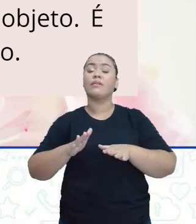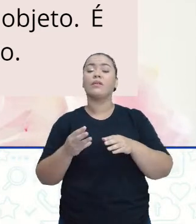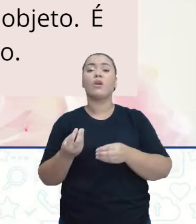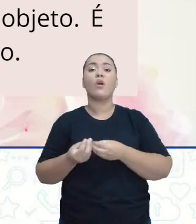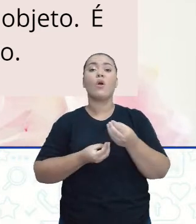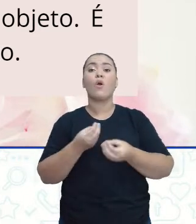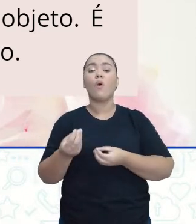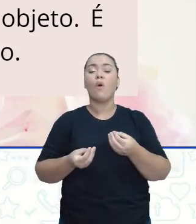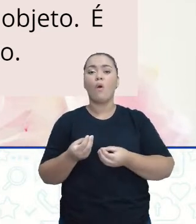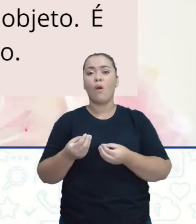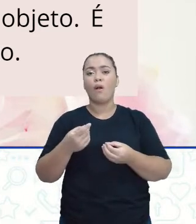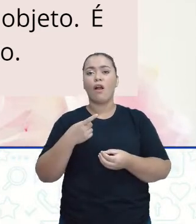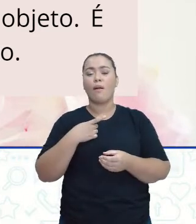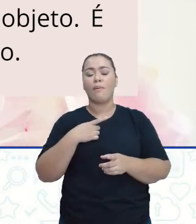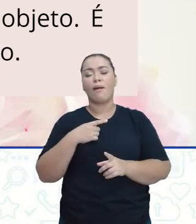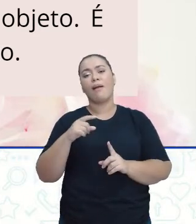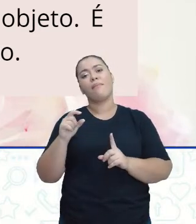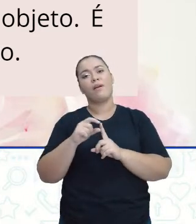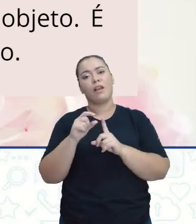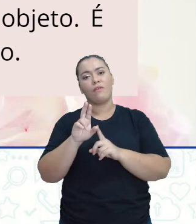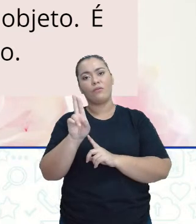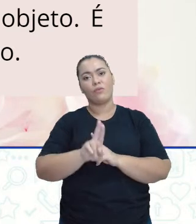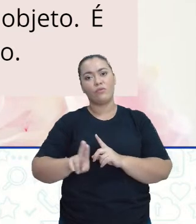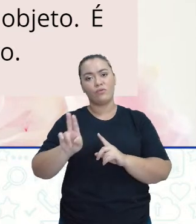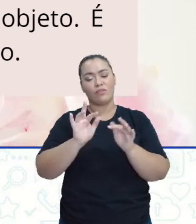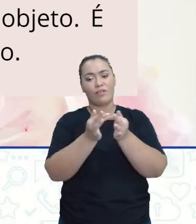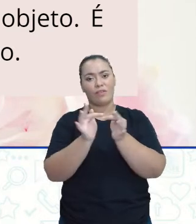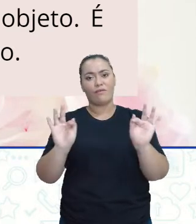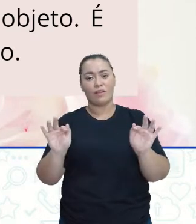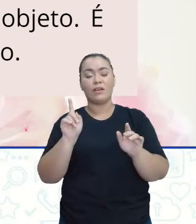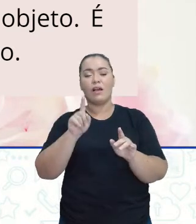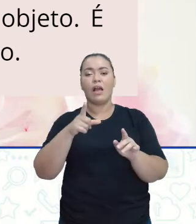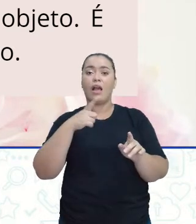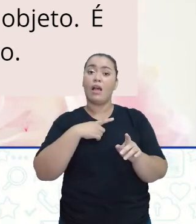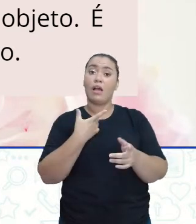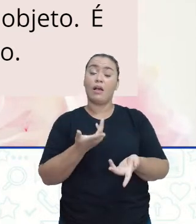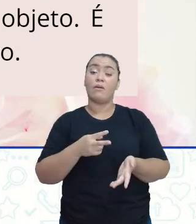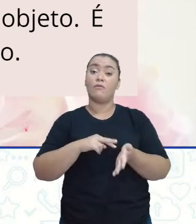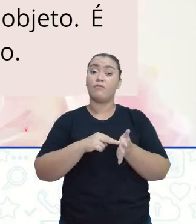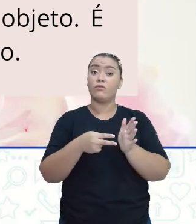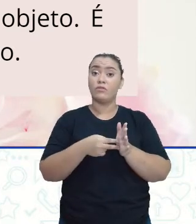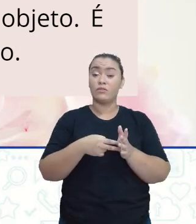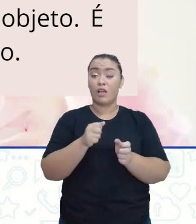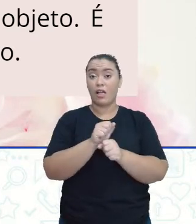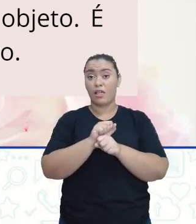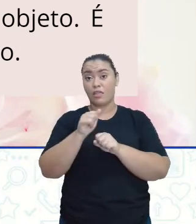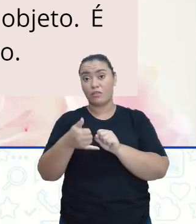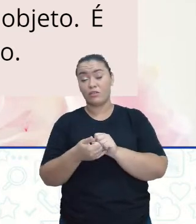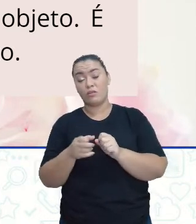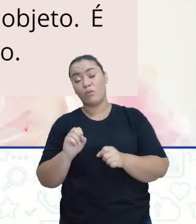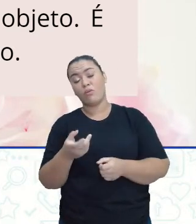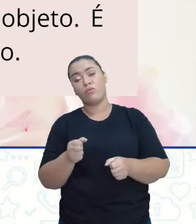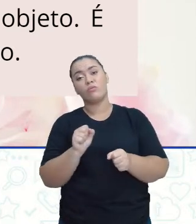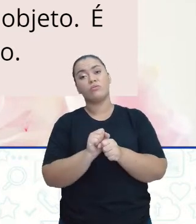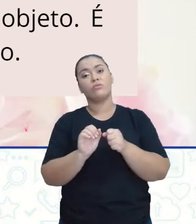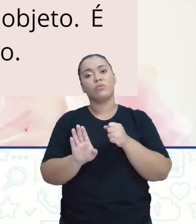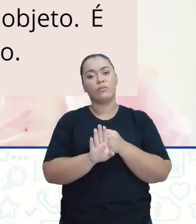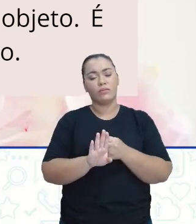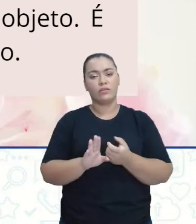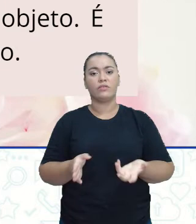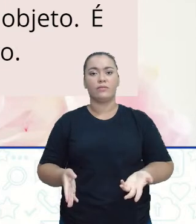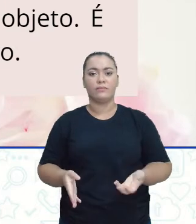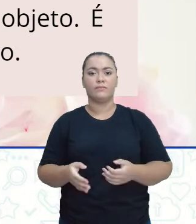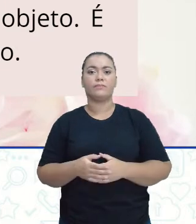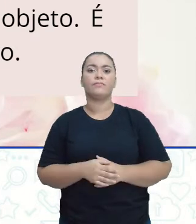desempenhar a função de substantivo ou a função de adjetivo. É substantivo quando serve de nome a algum ser ou